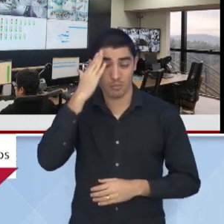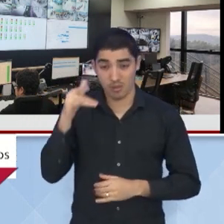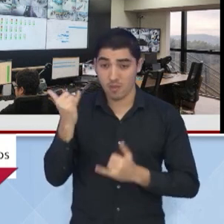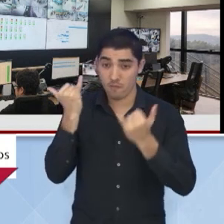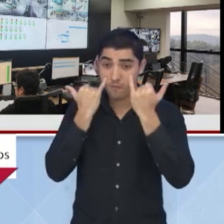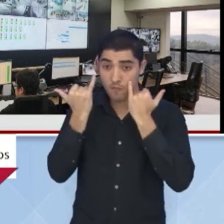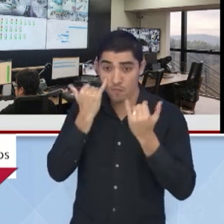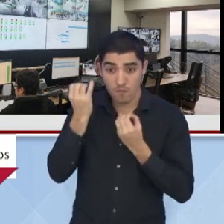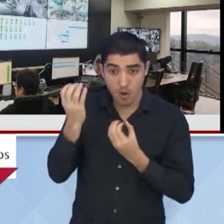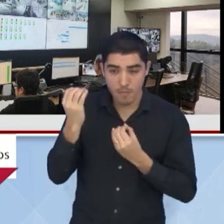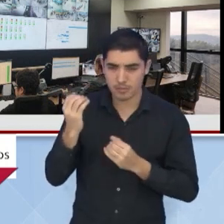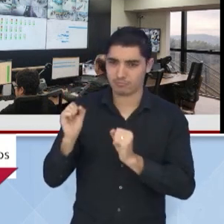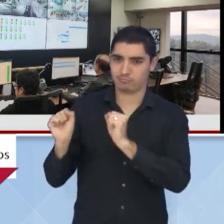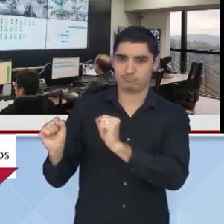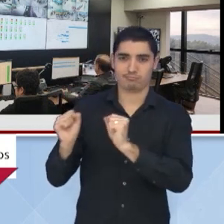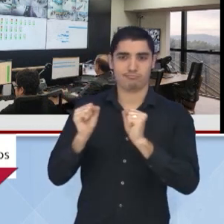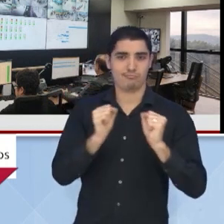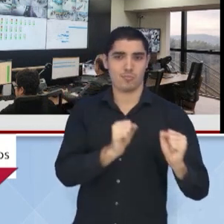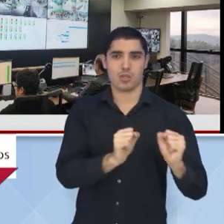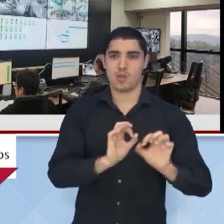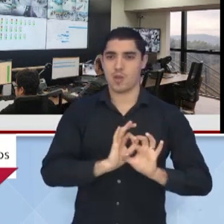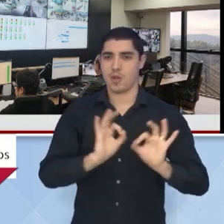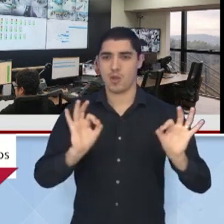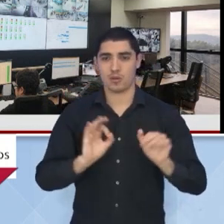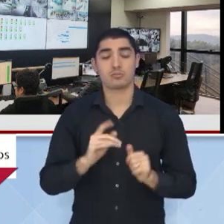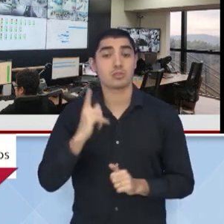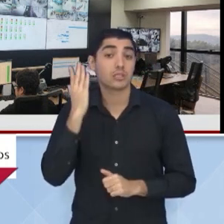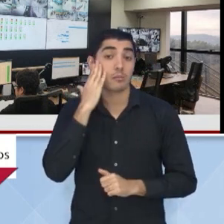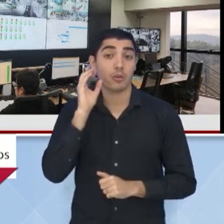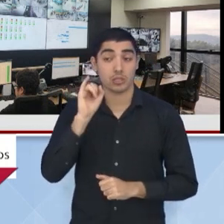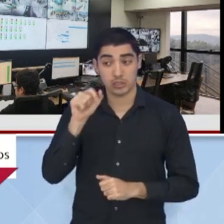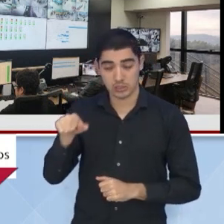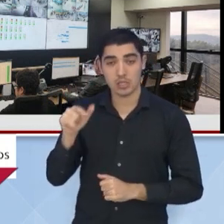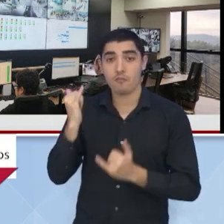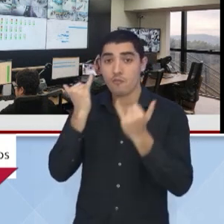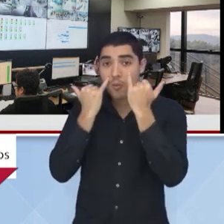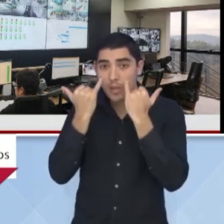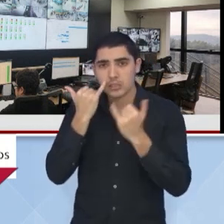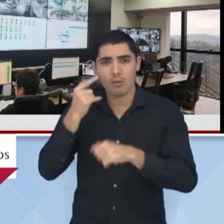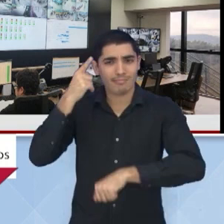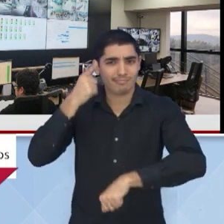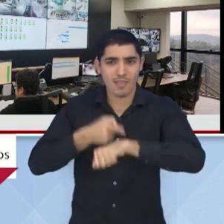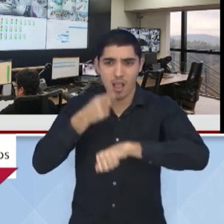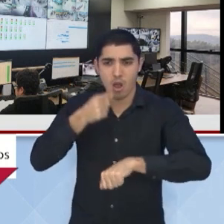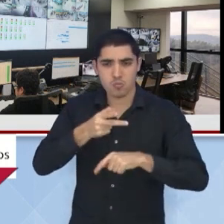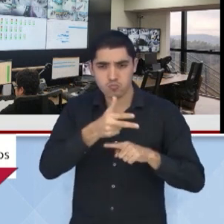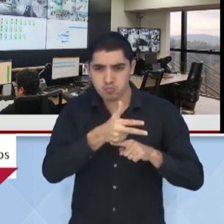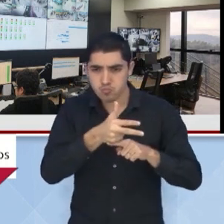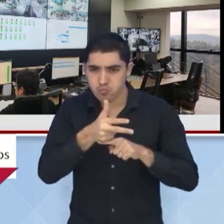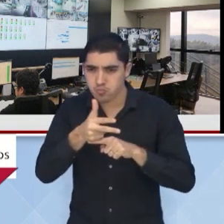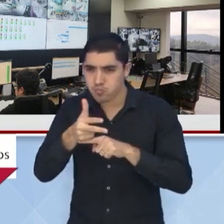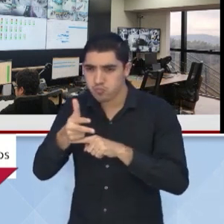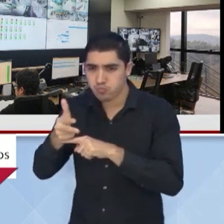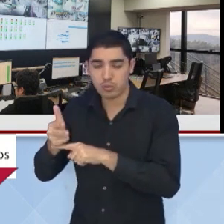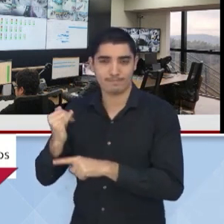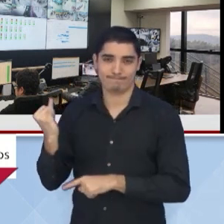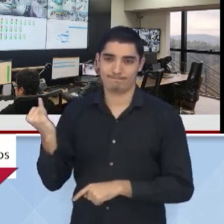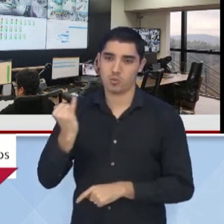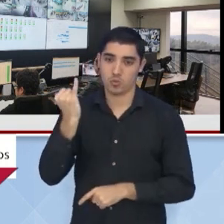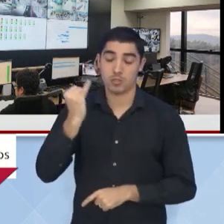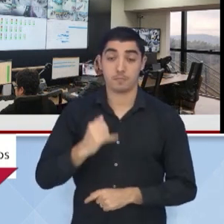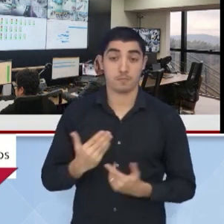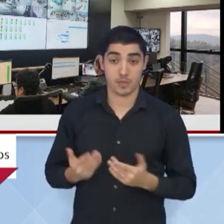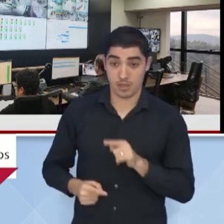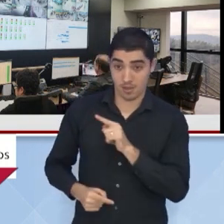eh e monitorar os dados da secretaria em tempo real de preferência é muito importante esse